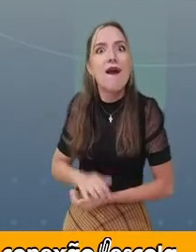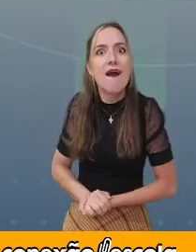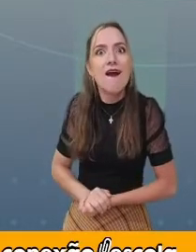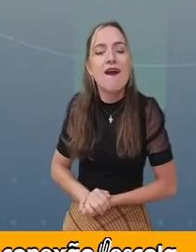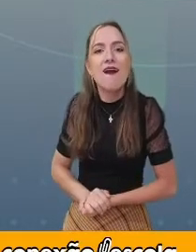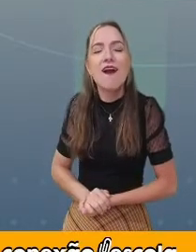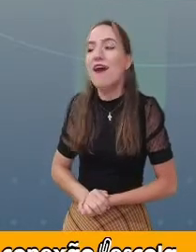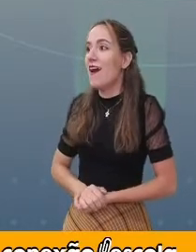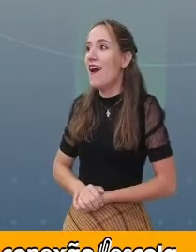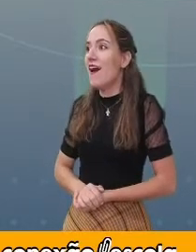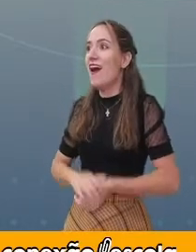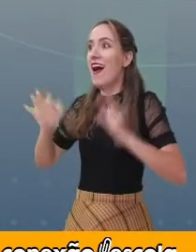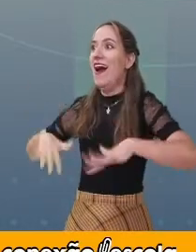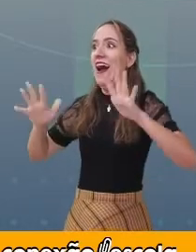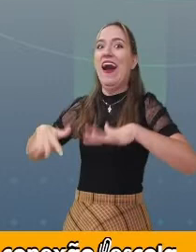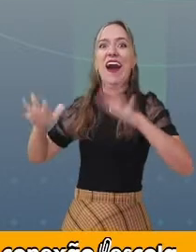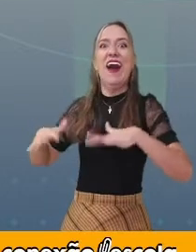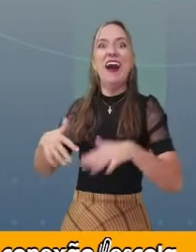E exclamaram: